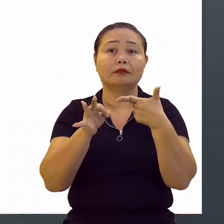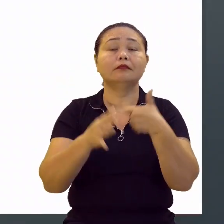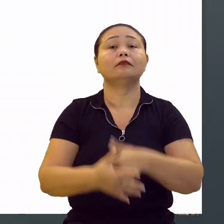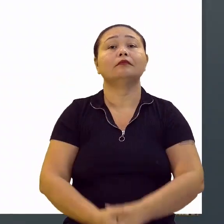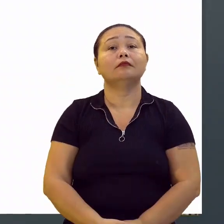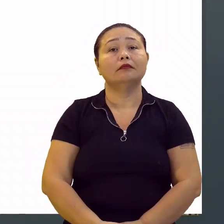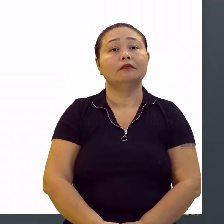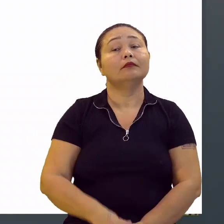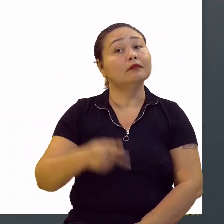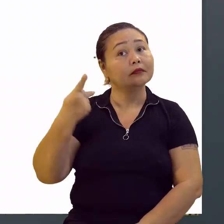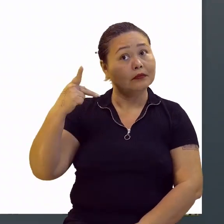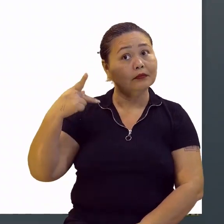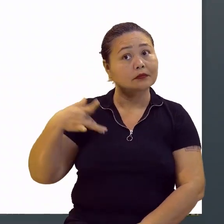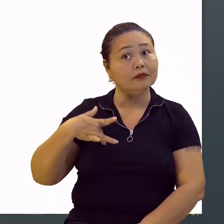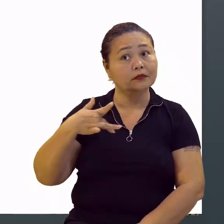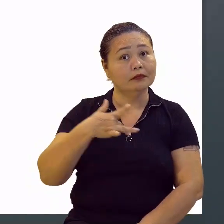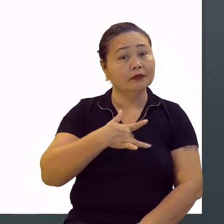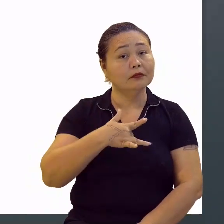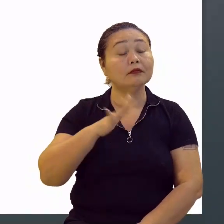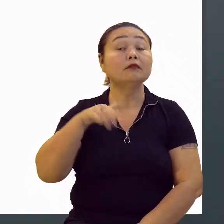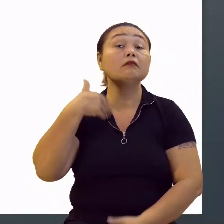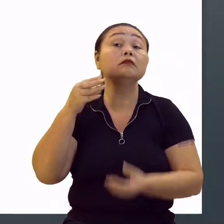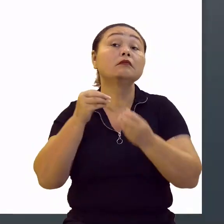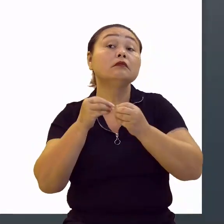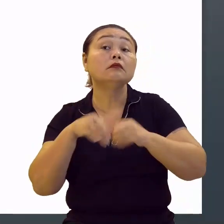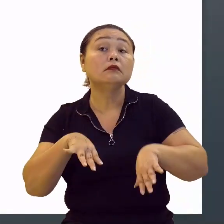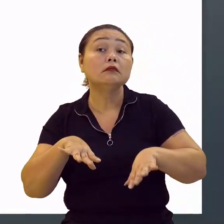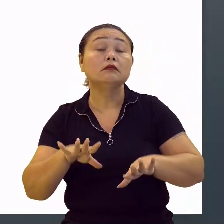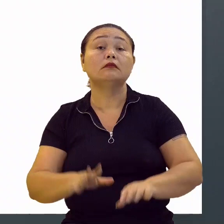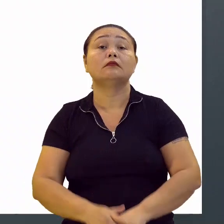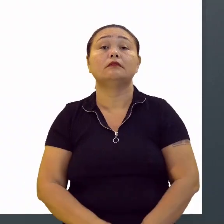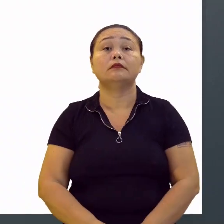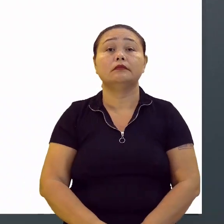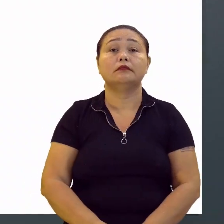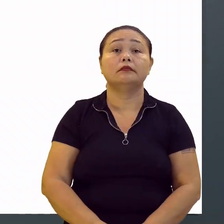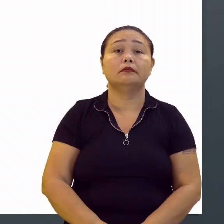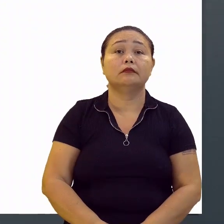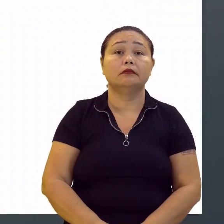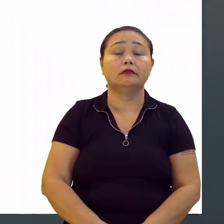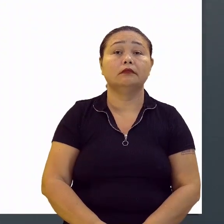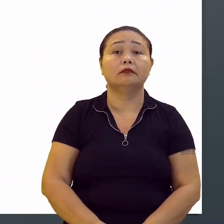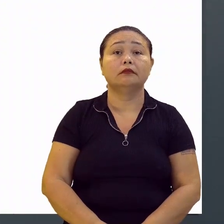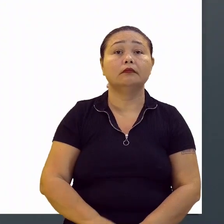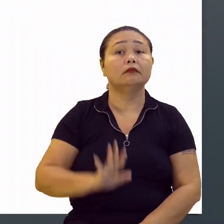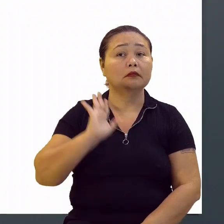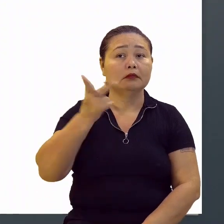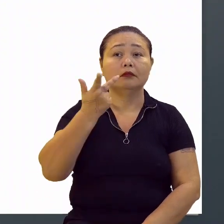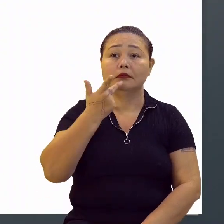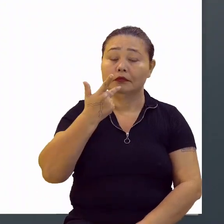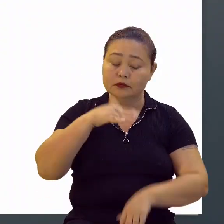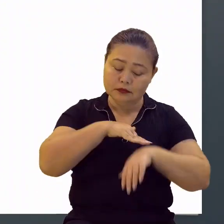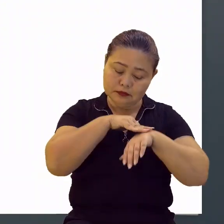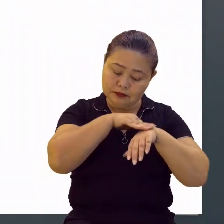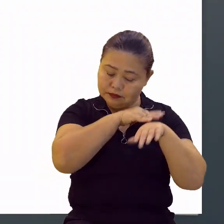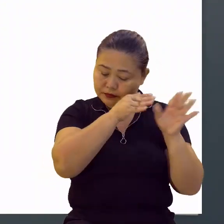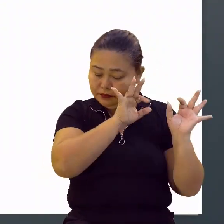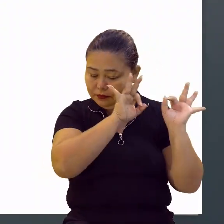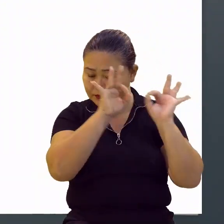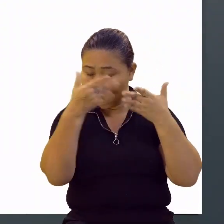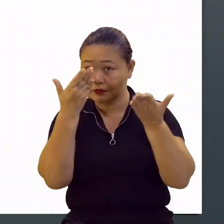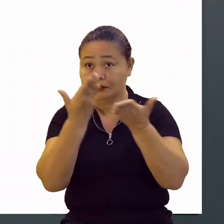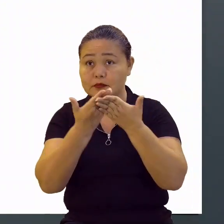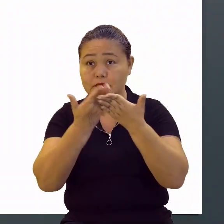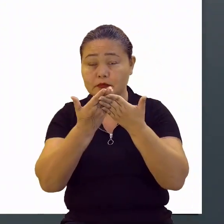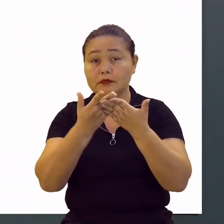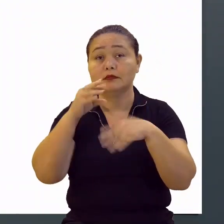À saúde. Que prejuízos são esses, prof? A gente já conversou na aula toda. Vou te dar uma dica, eu vou te